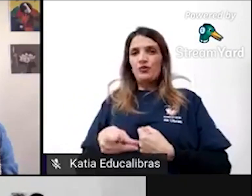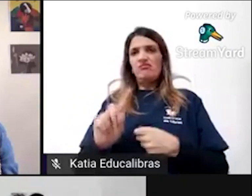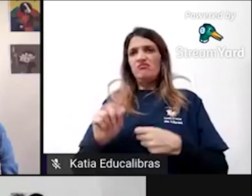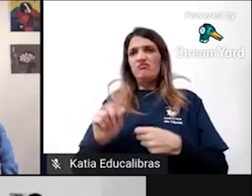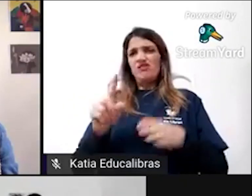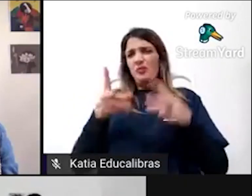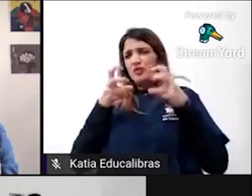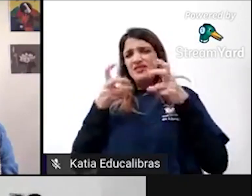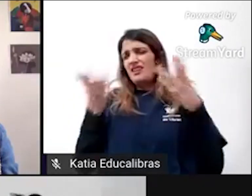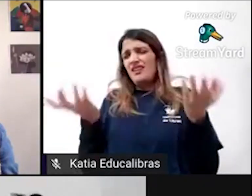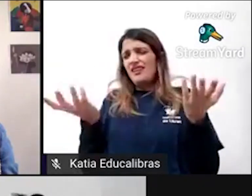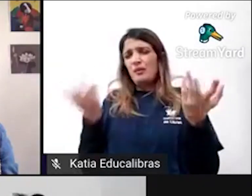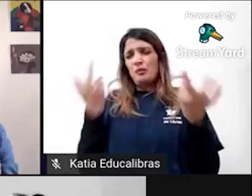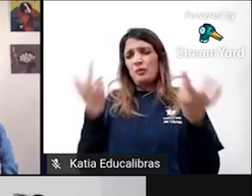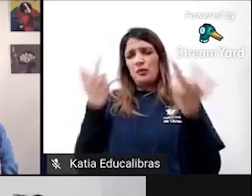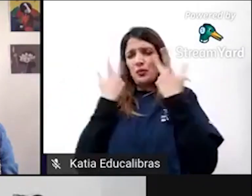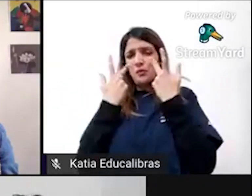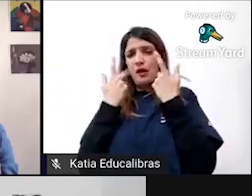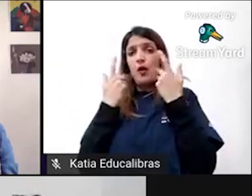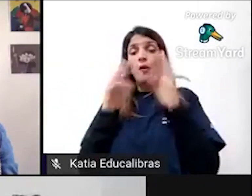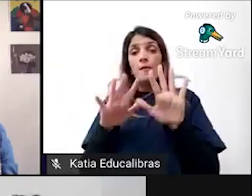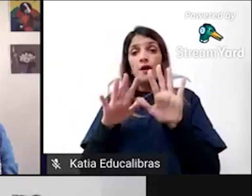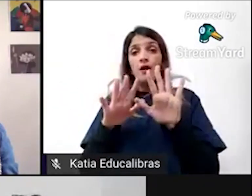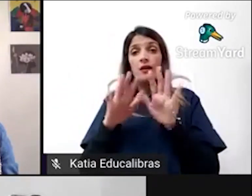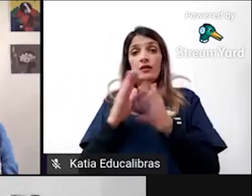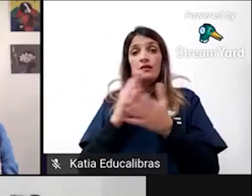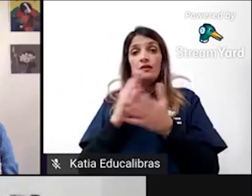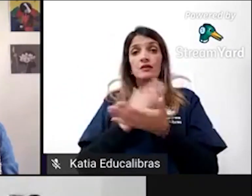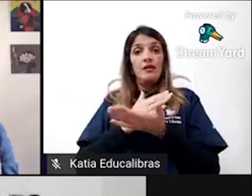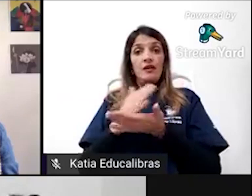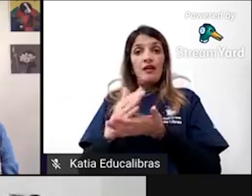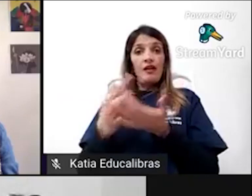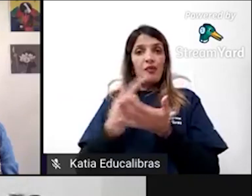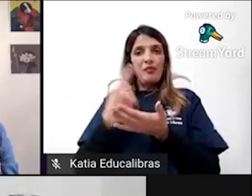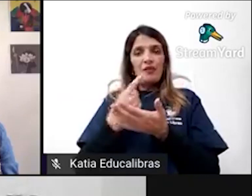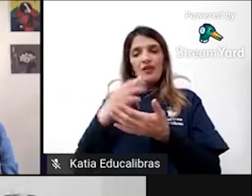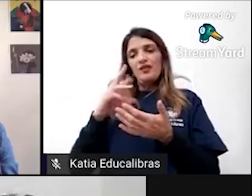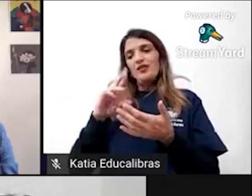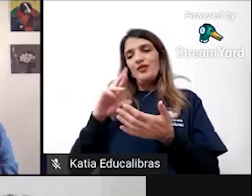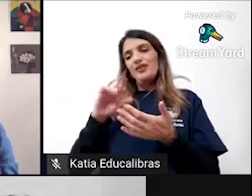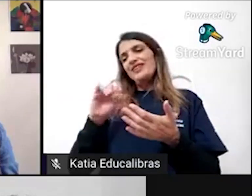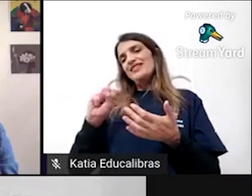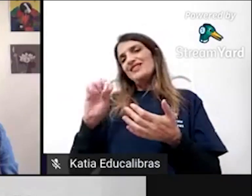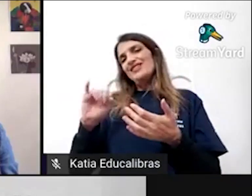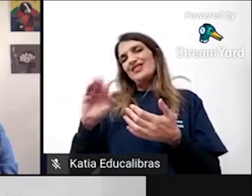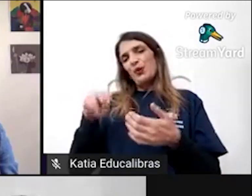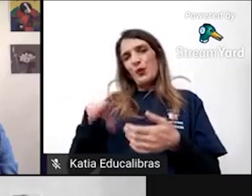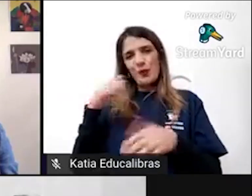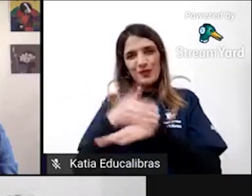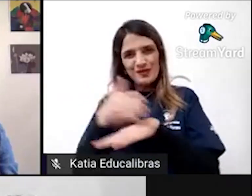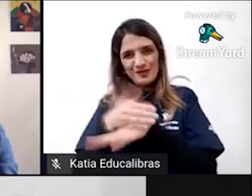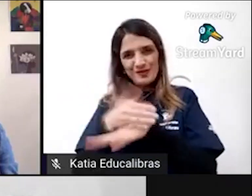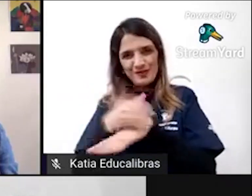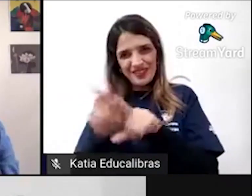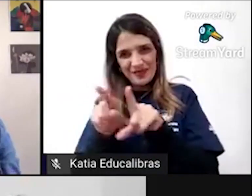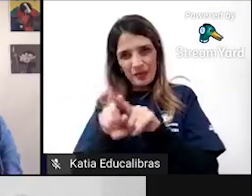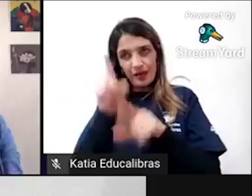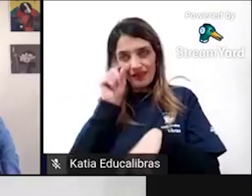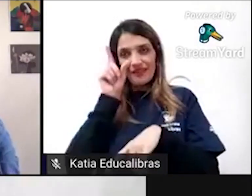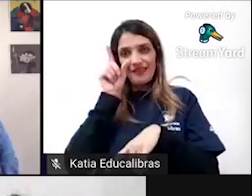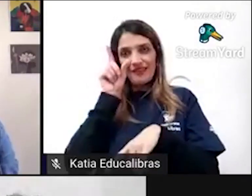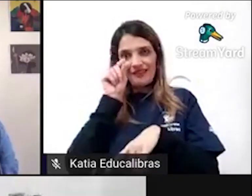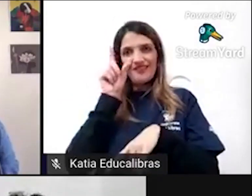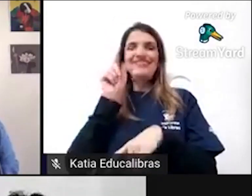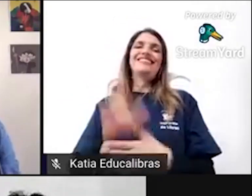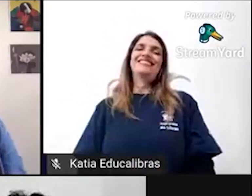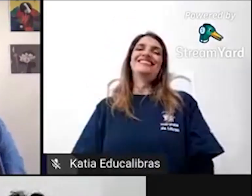aí, eu vou encerrar essa primeira parte só para o Cristino também participar, senão ele vai dormir aí, ele vai acabar